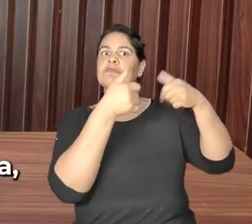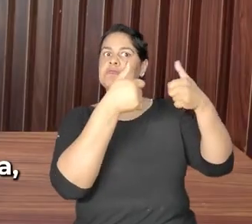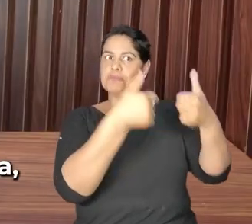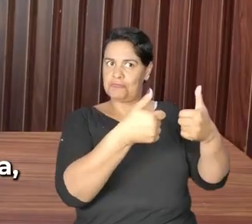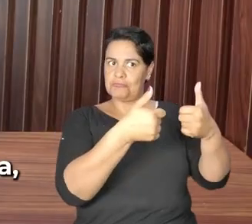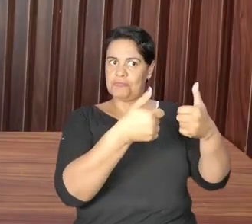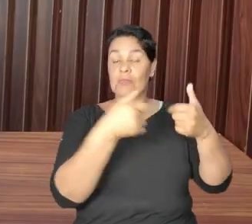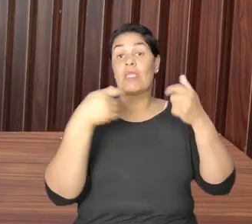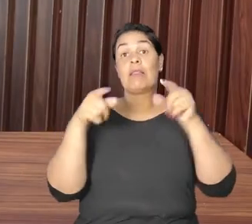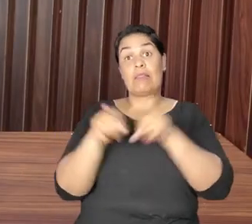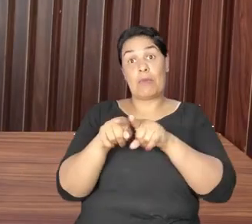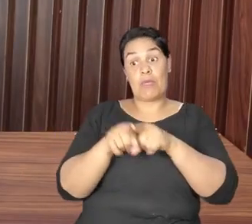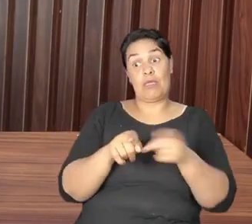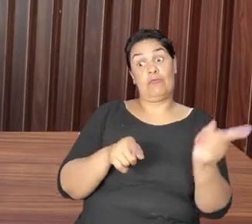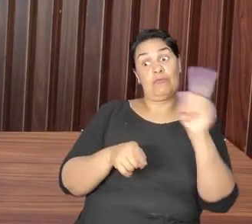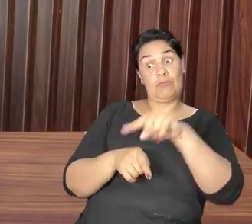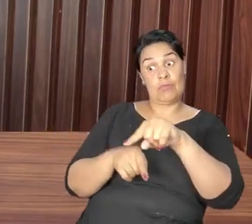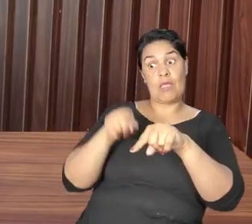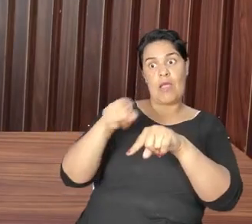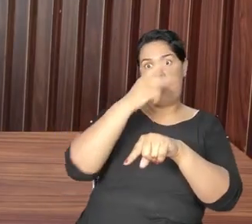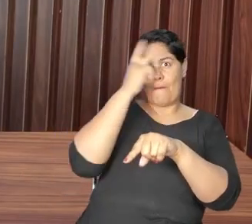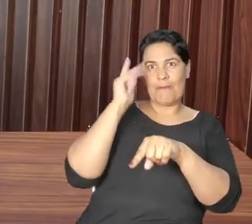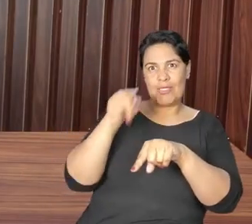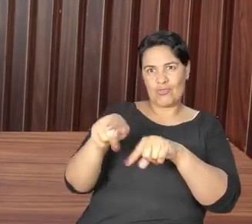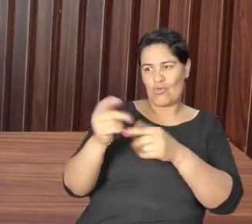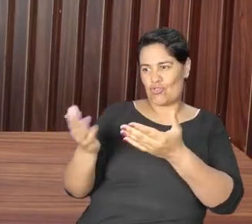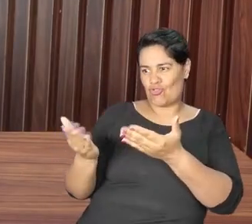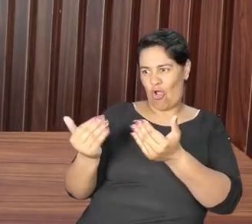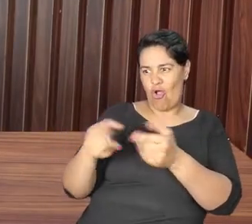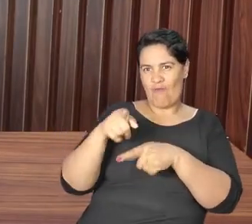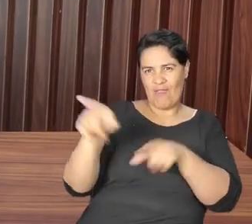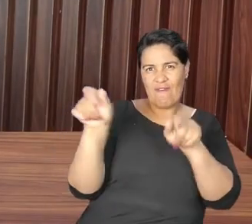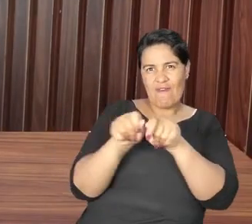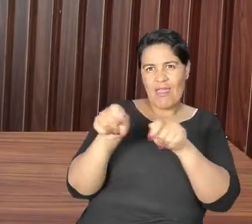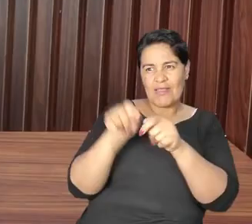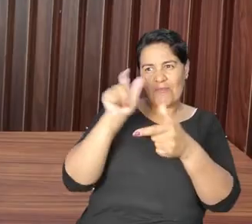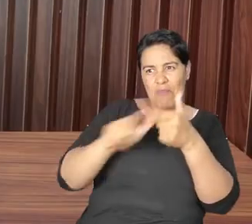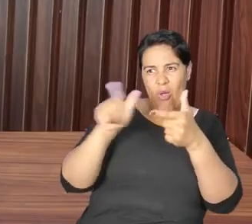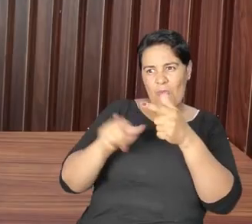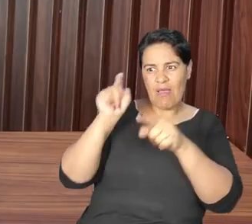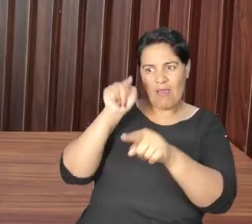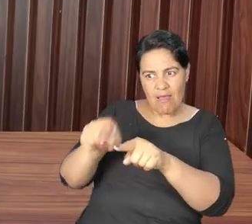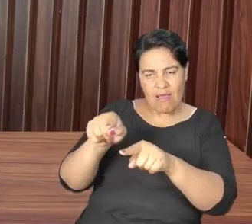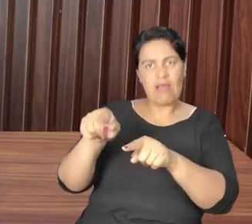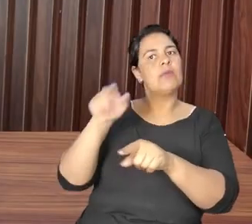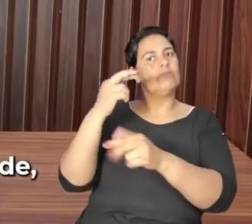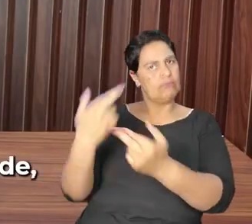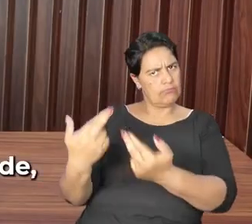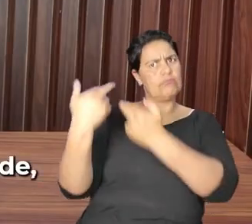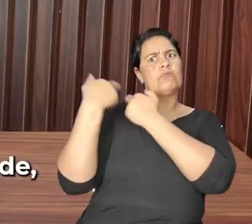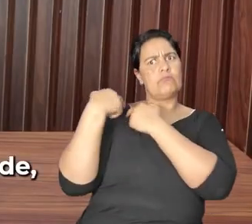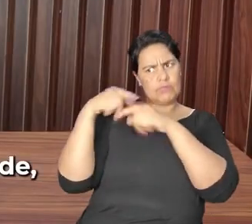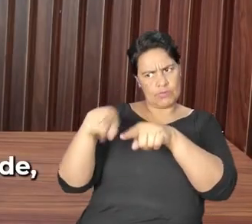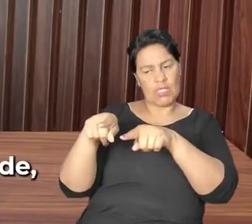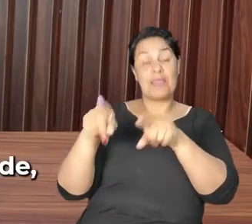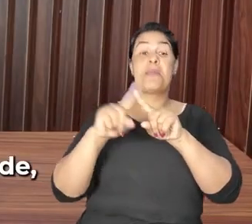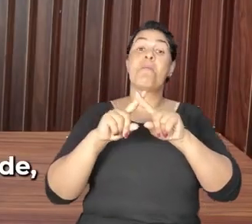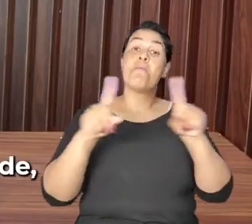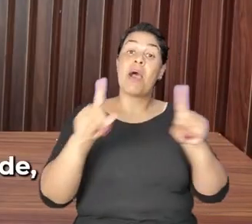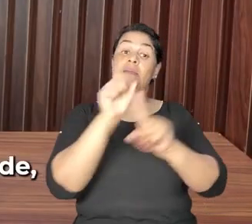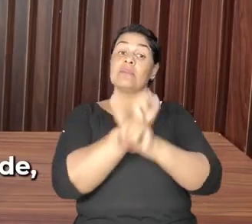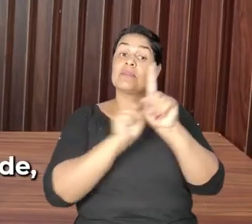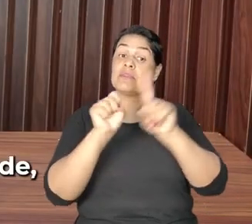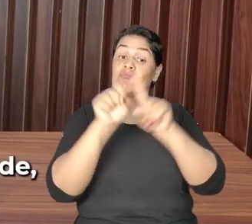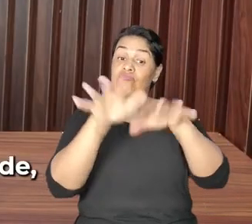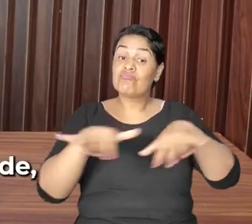da vítima, responsabilizar respeitosamente o ou a adolescente e jovem, contar com a participação